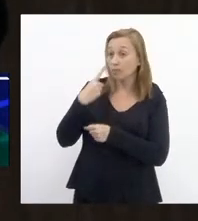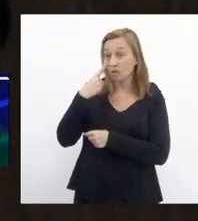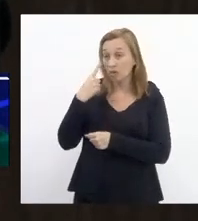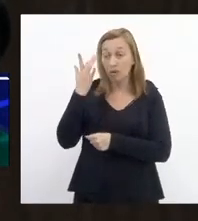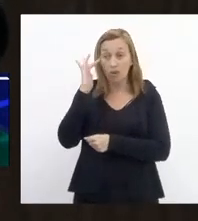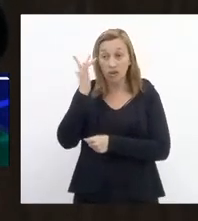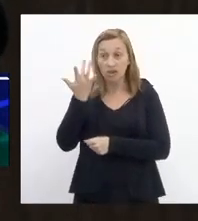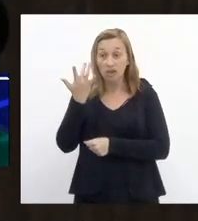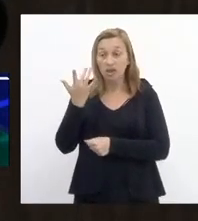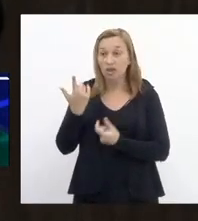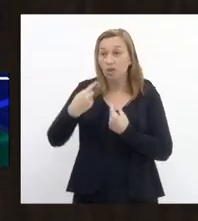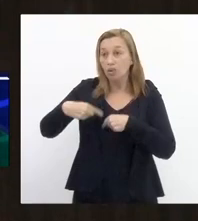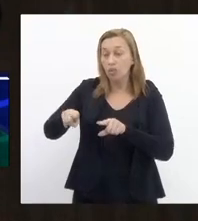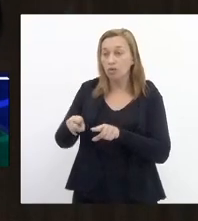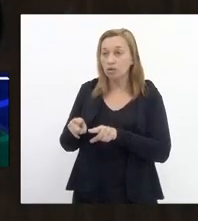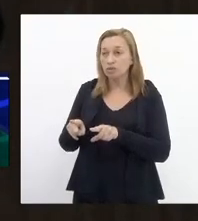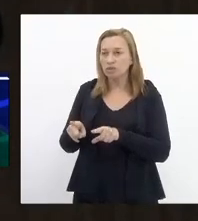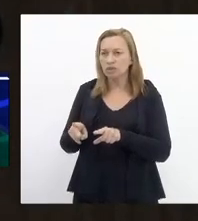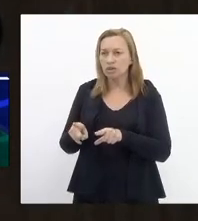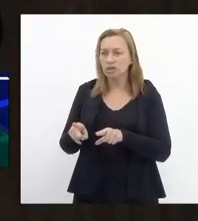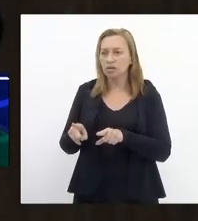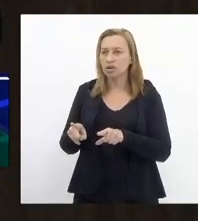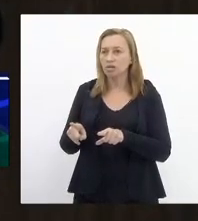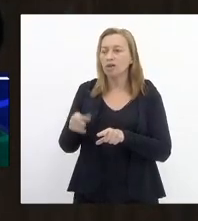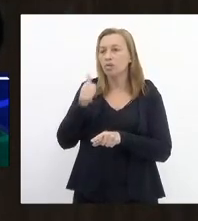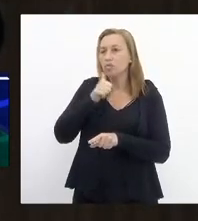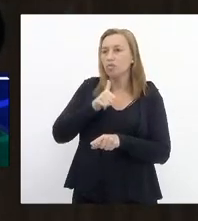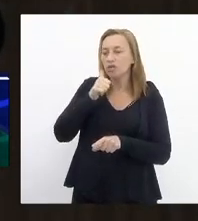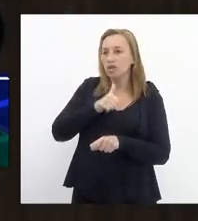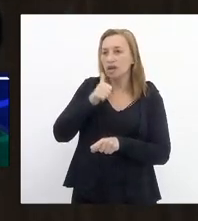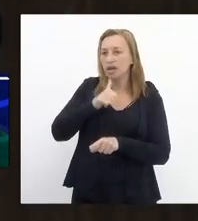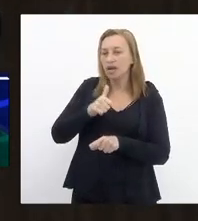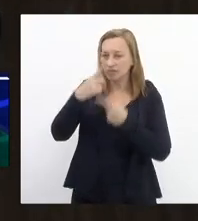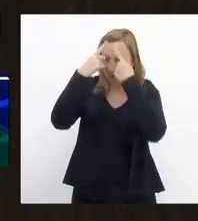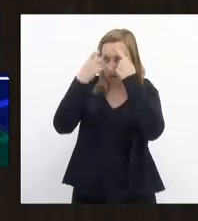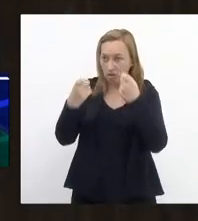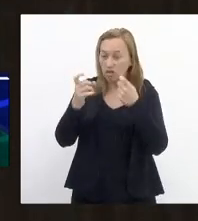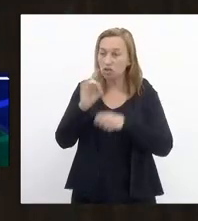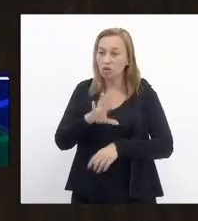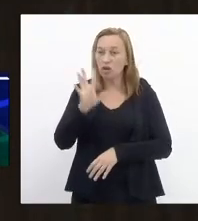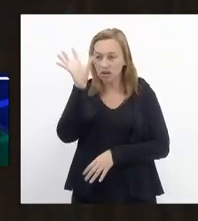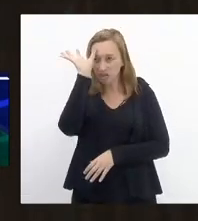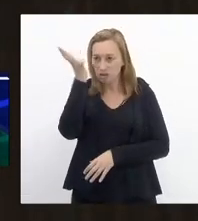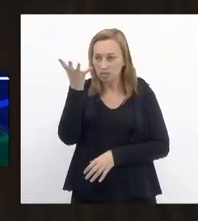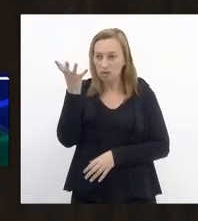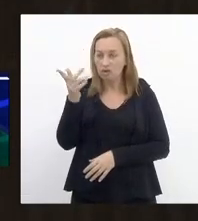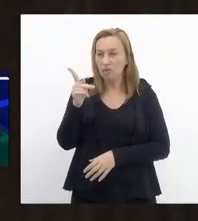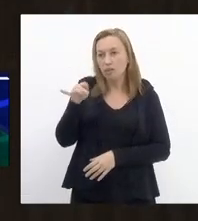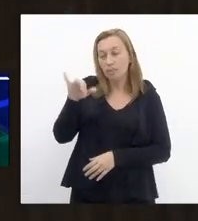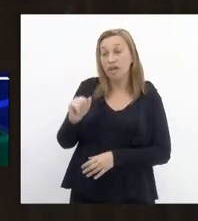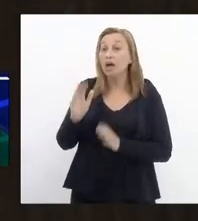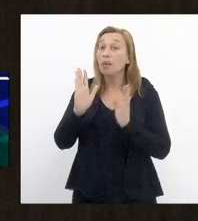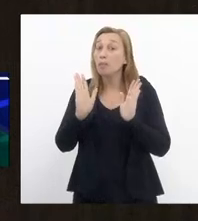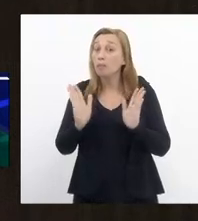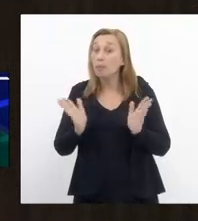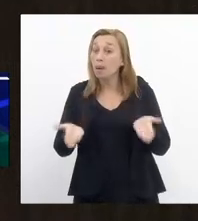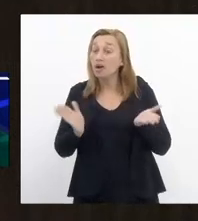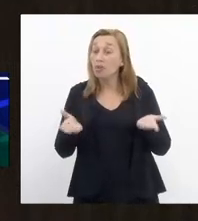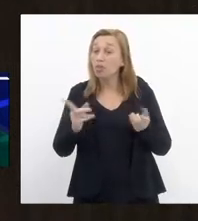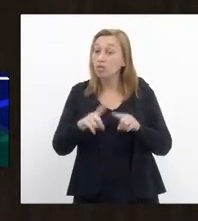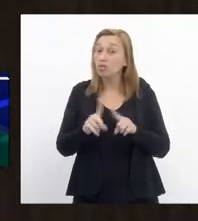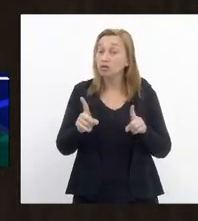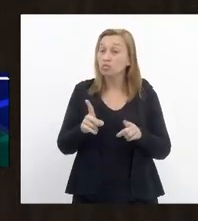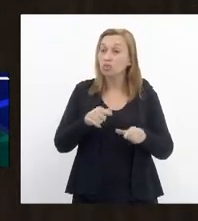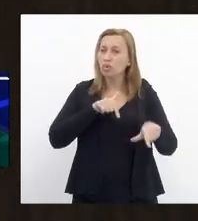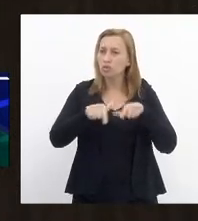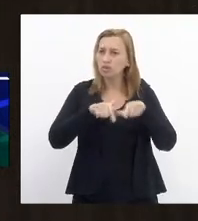violência contra a mulher só se resolvia com a majoração da pena. Mas hoje, depois de conhecer esse